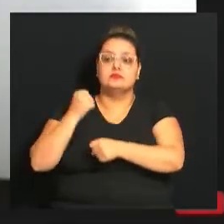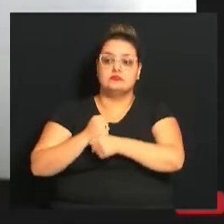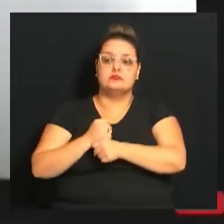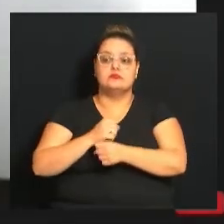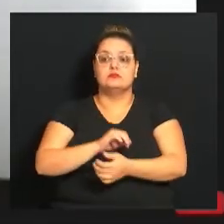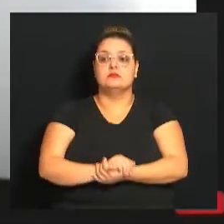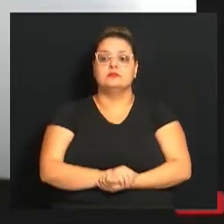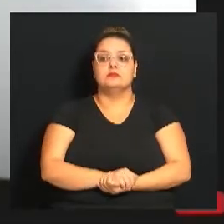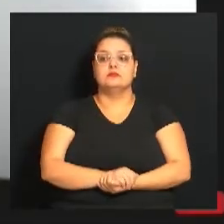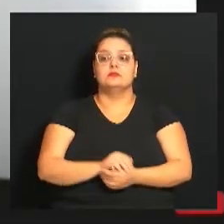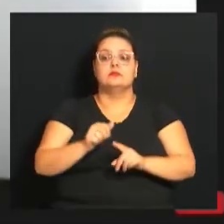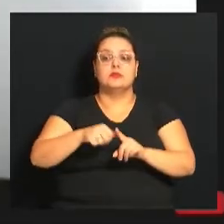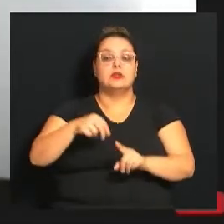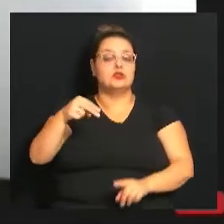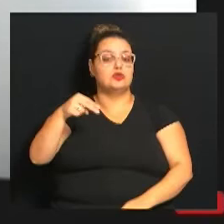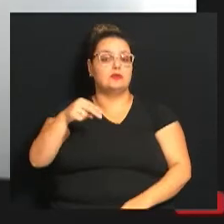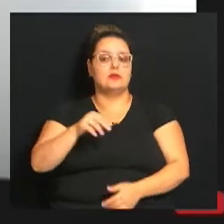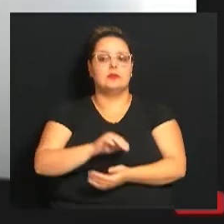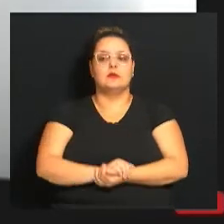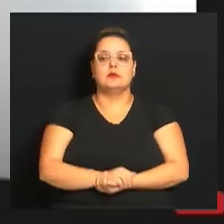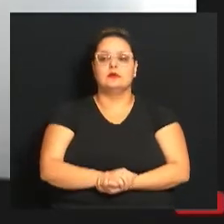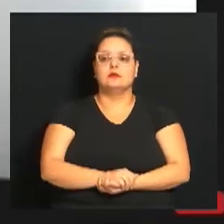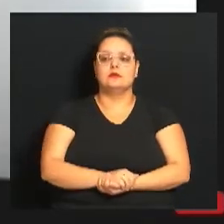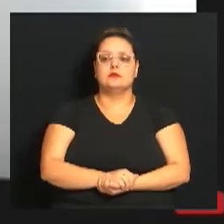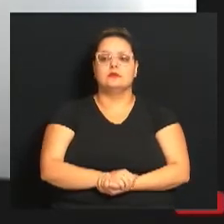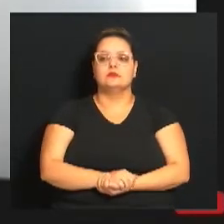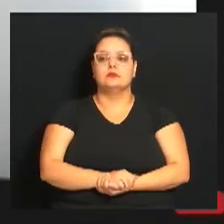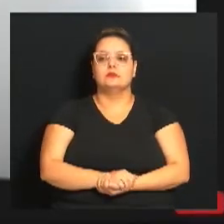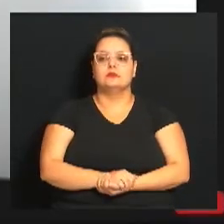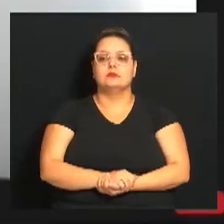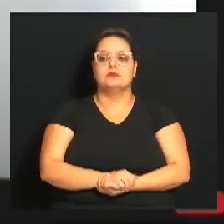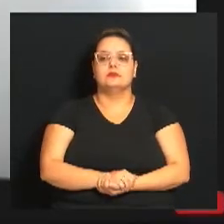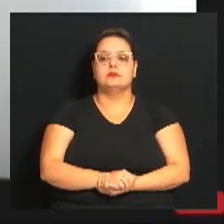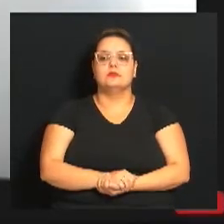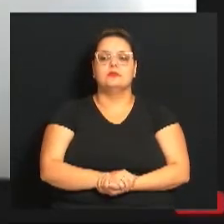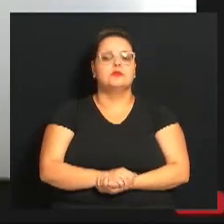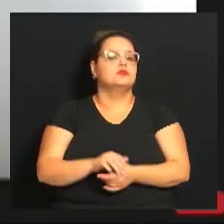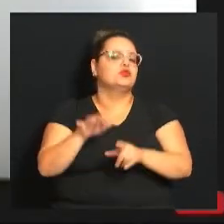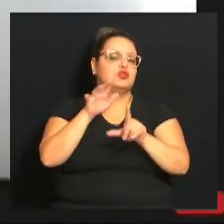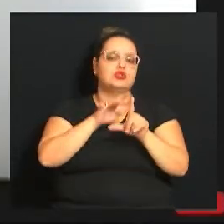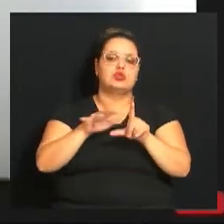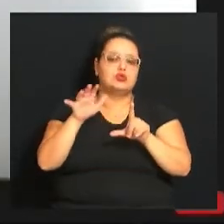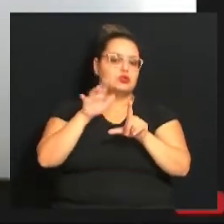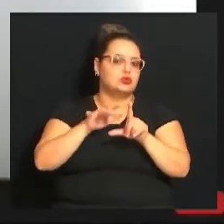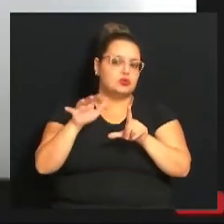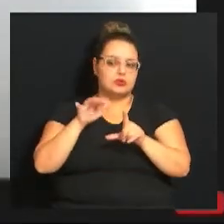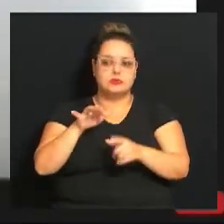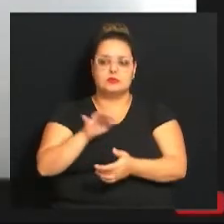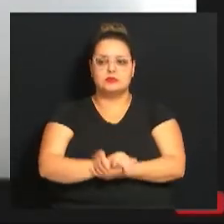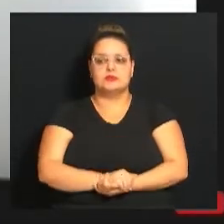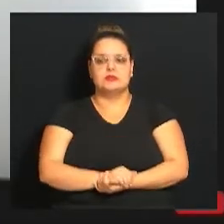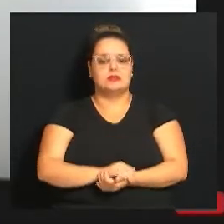passado, estava se falando com muita força sobre streaming, sobre isso, e eu pesquisei e não achei nenhuma coisa